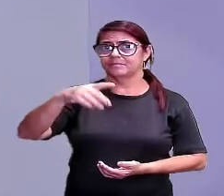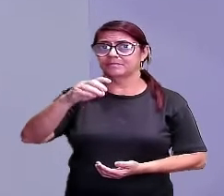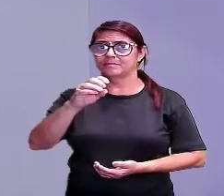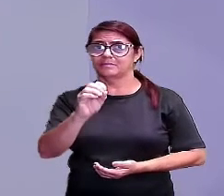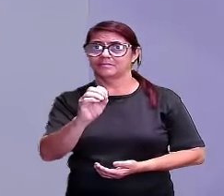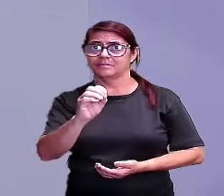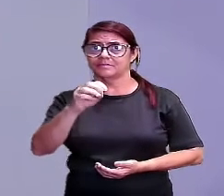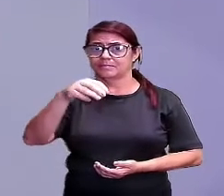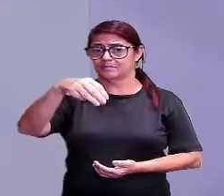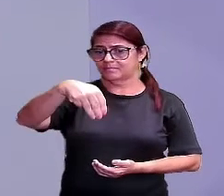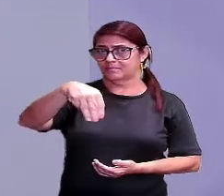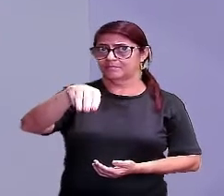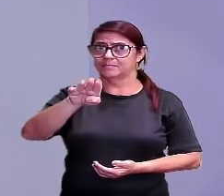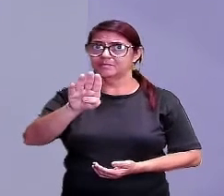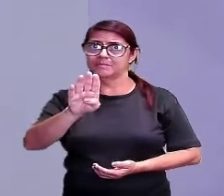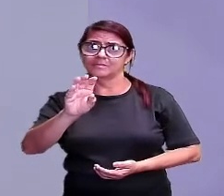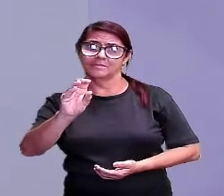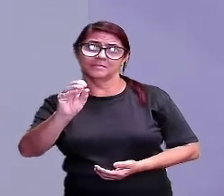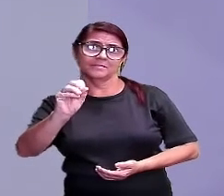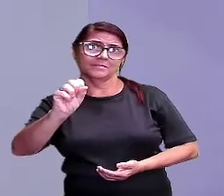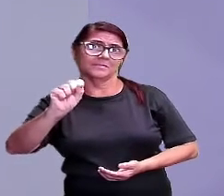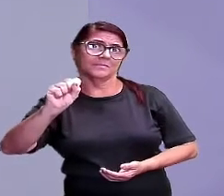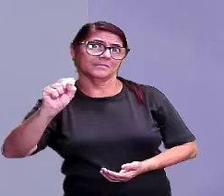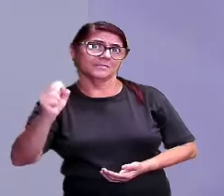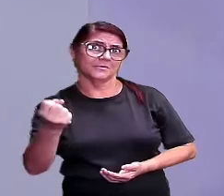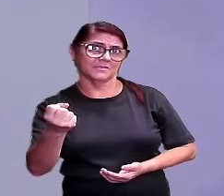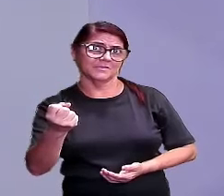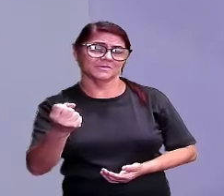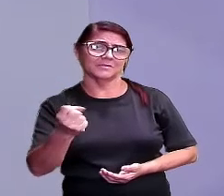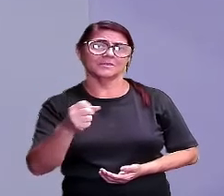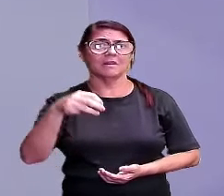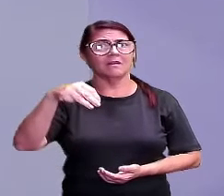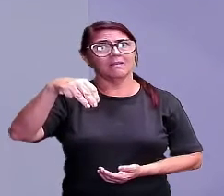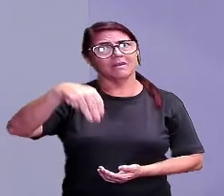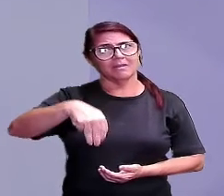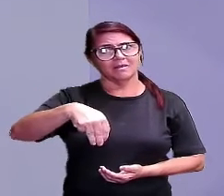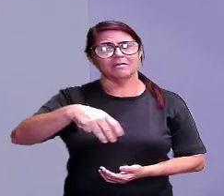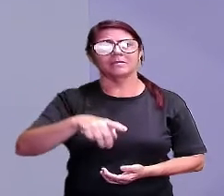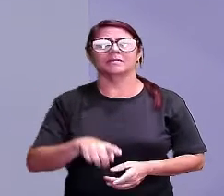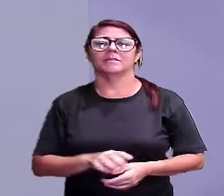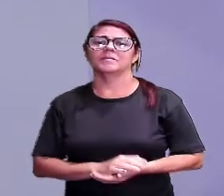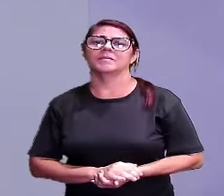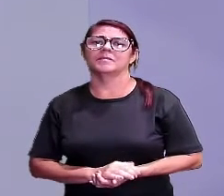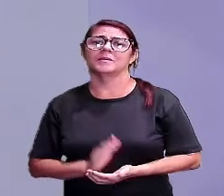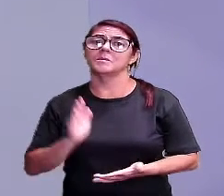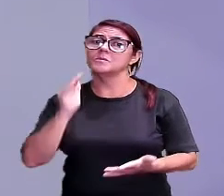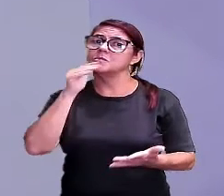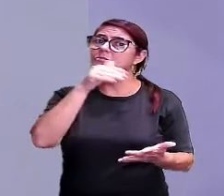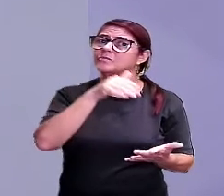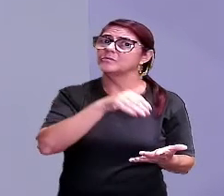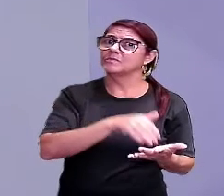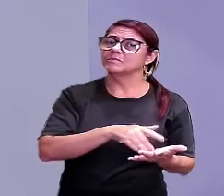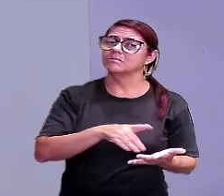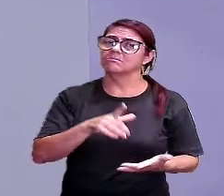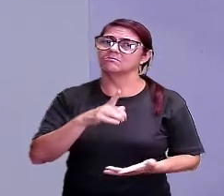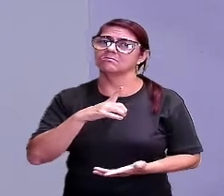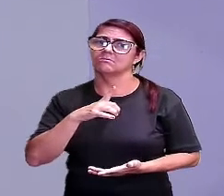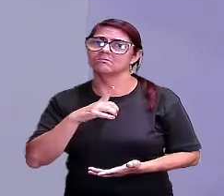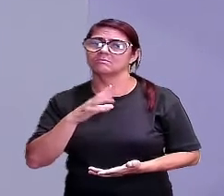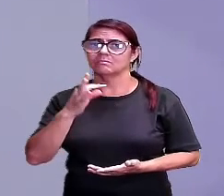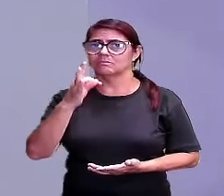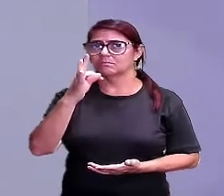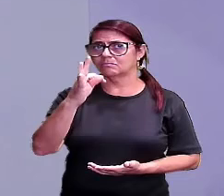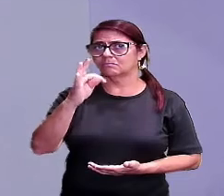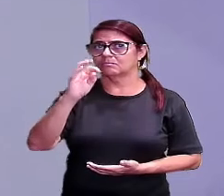aqui atrás, então eu vou colocar M, certo? E por fim, temos aí a palavra